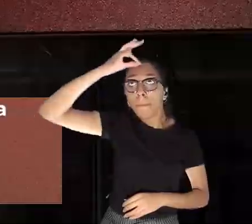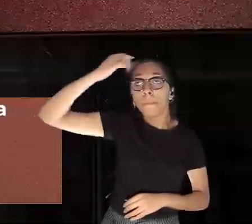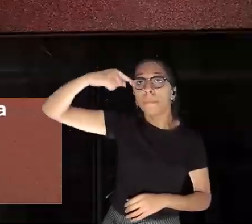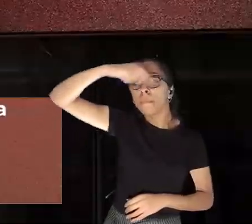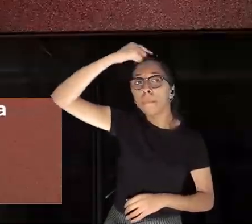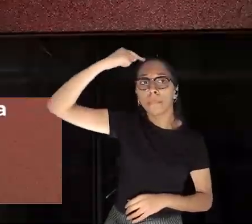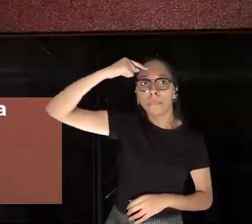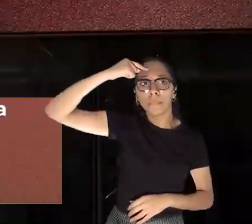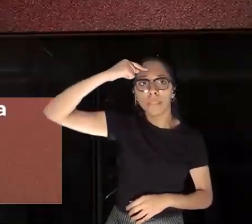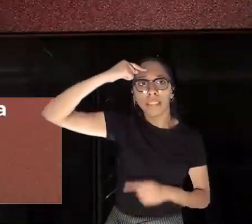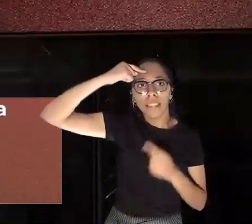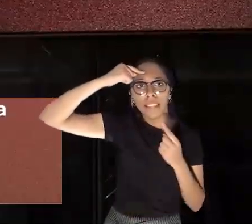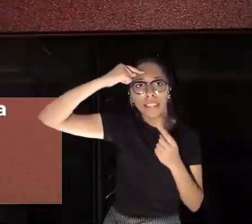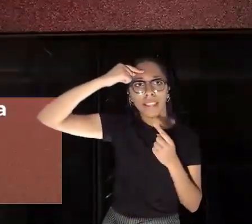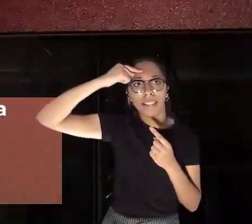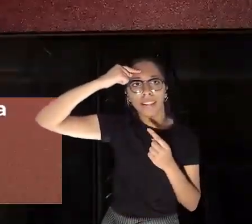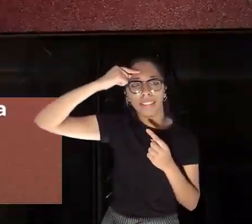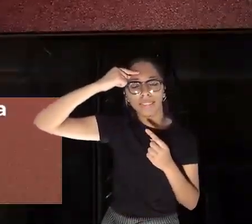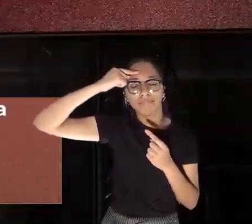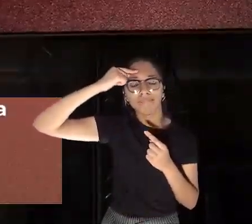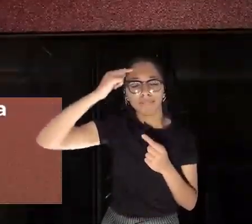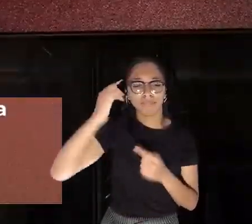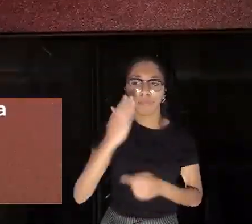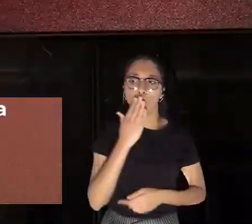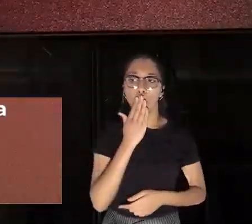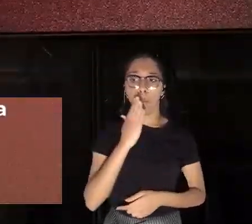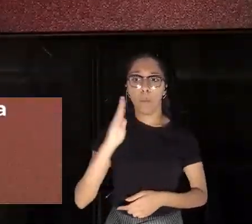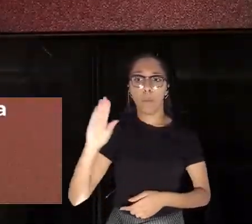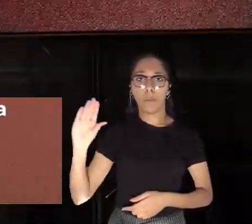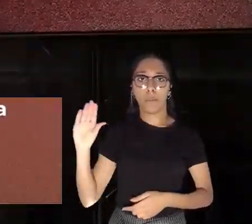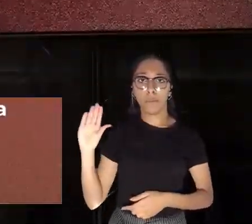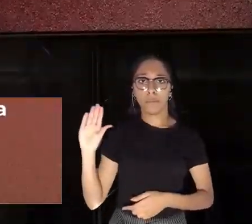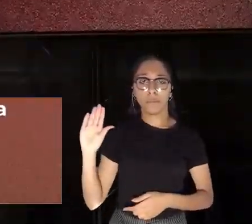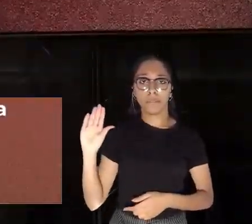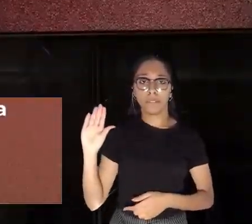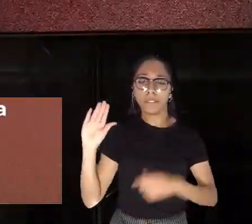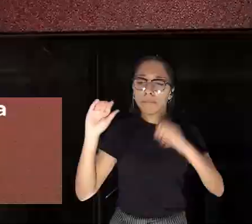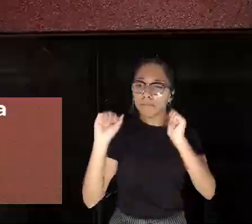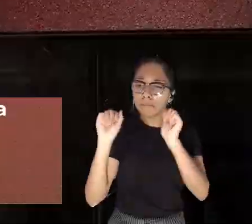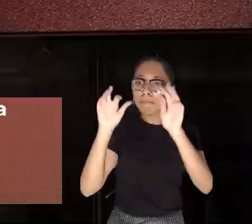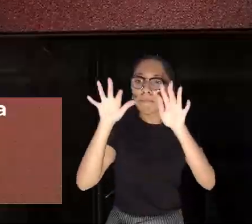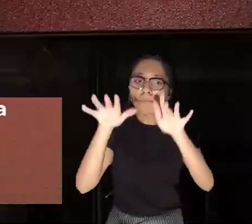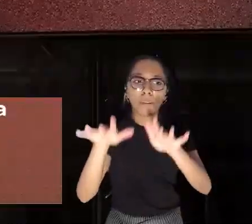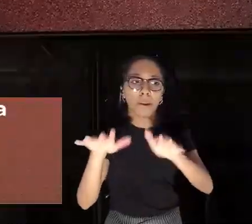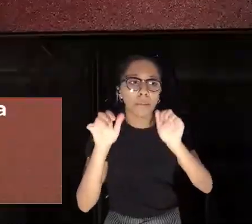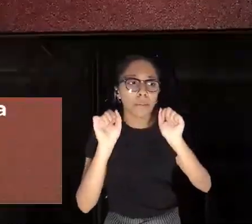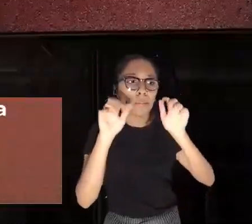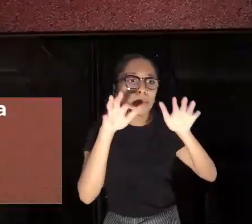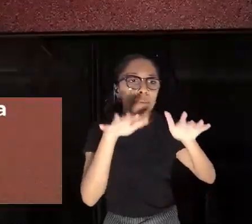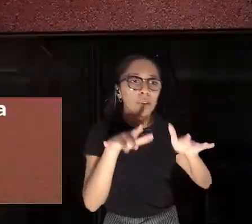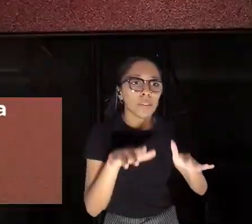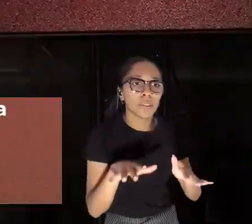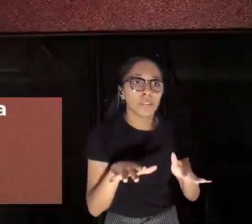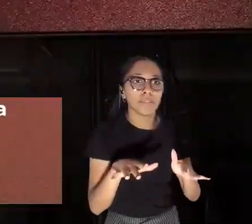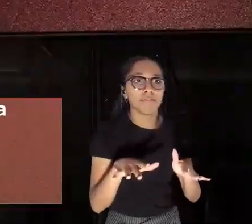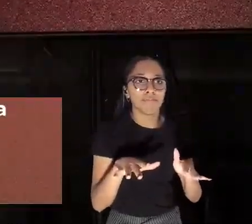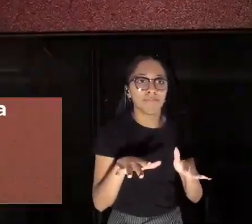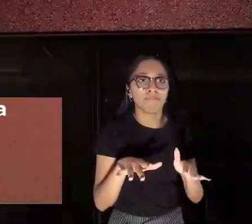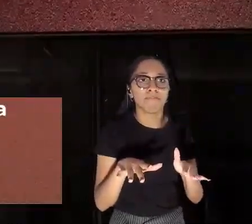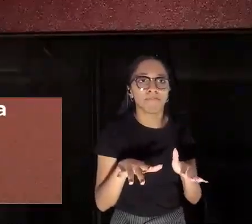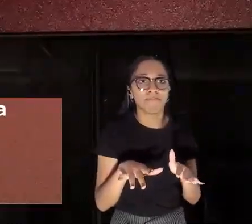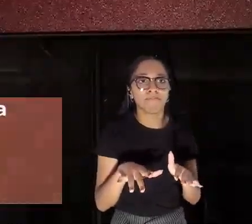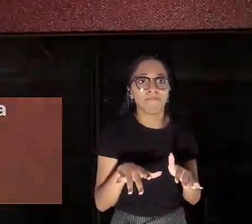garantia da nossa herança até a redenção daqueles que pertencem a Deus, para o louvor da sua